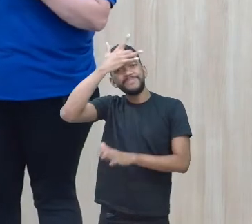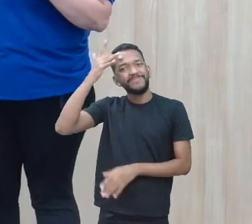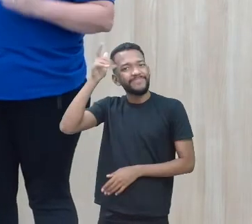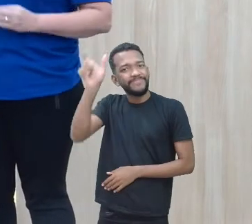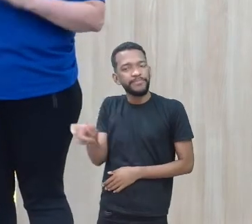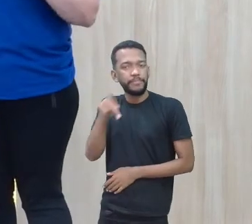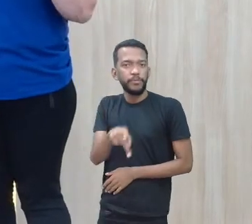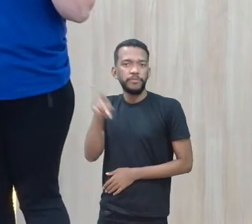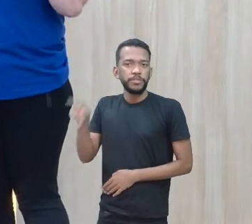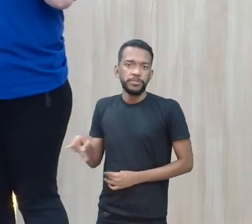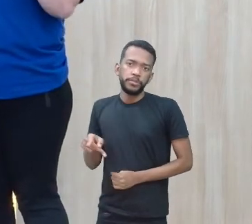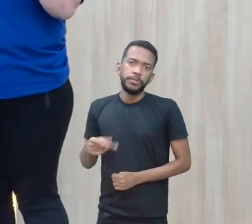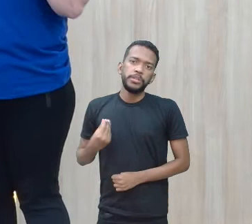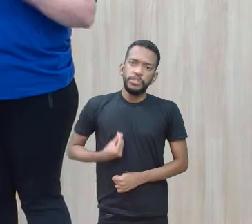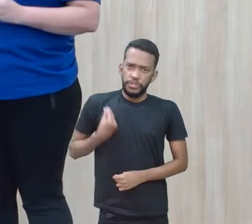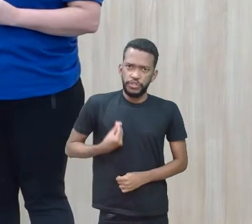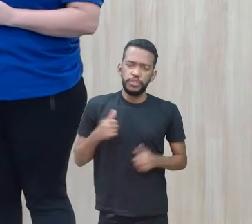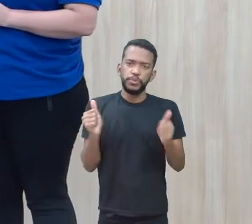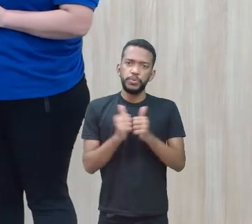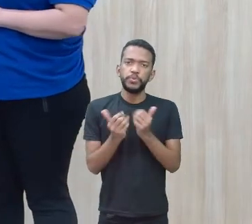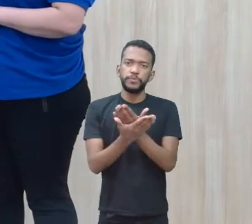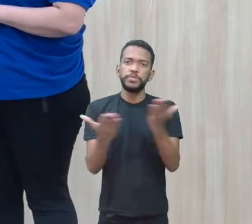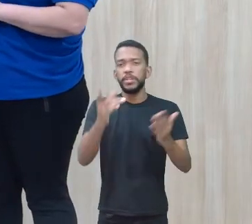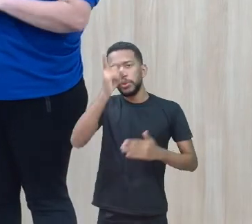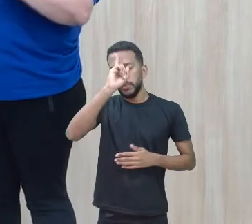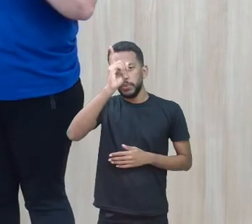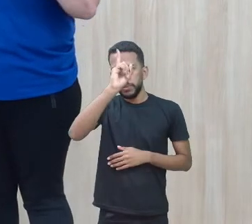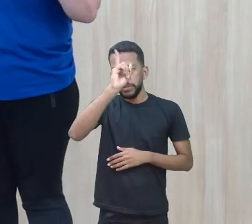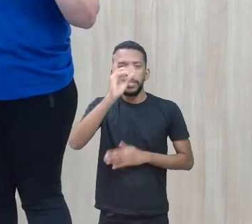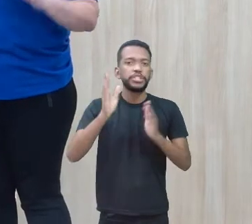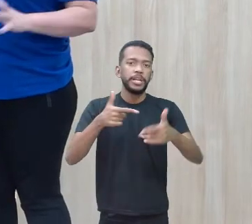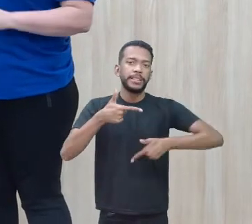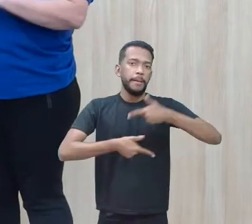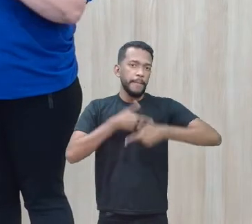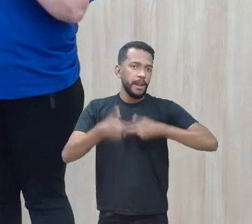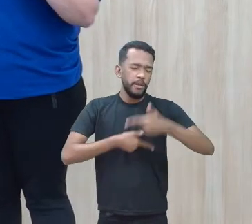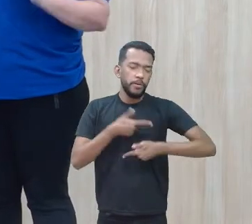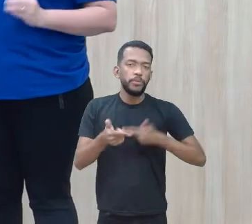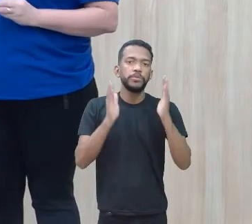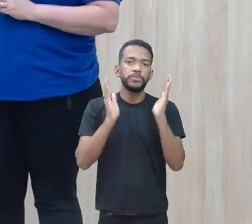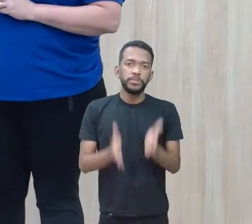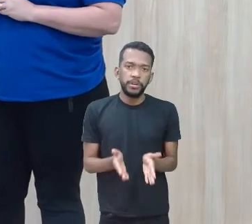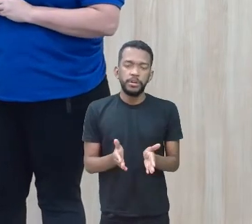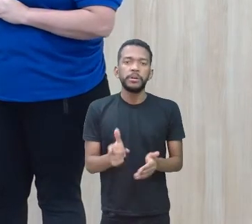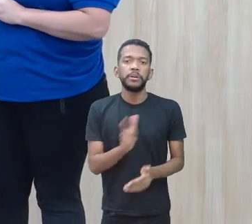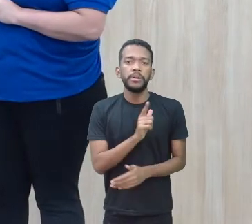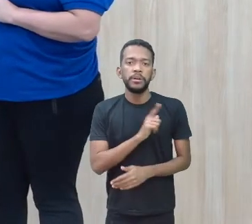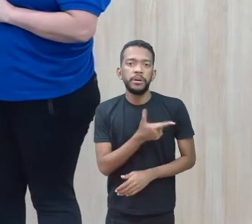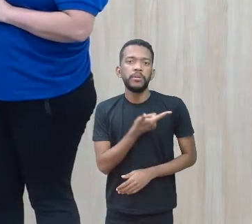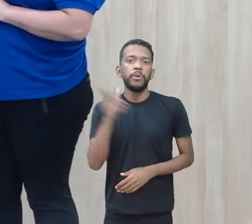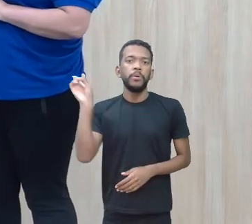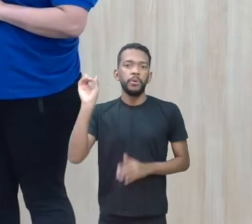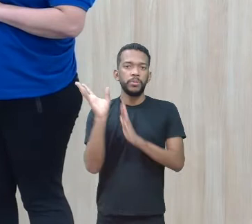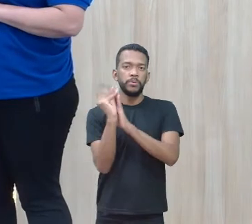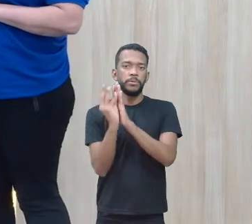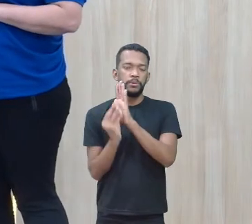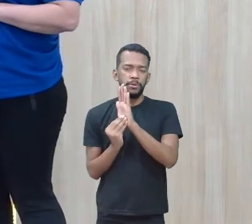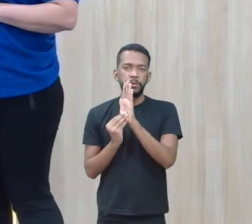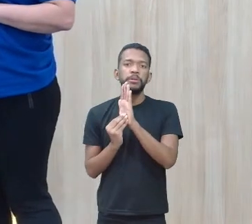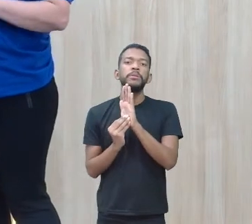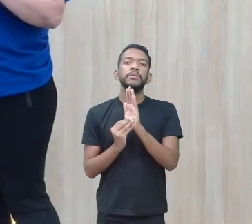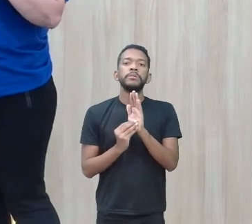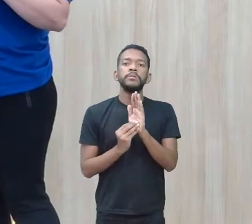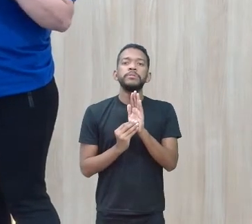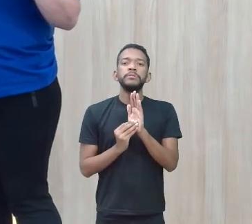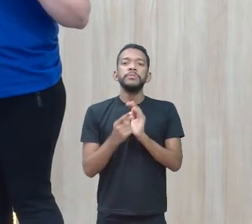que está com vocês todos os dias, trabalhando, todos os outros conteúdos,